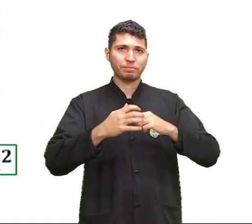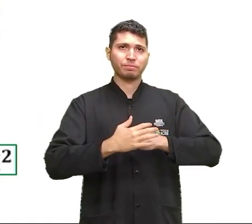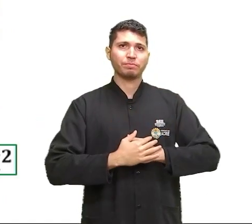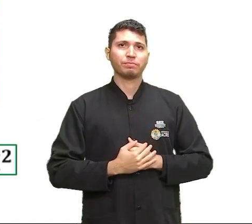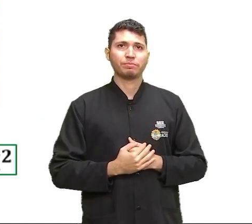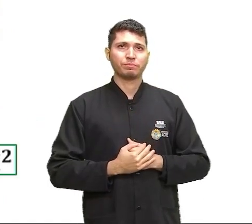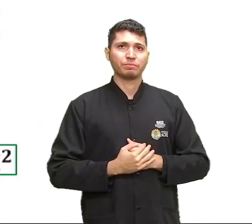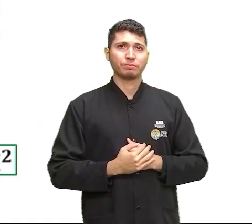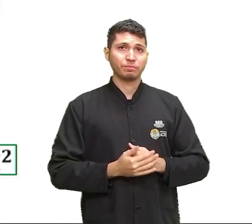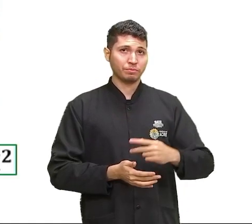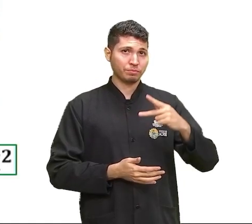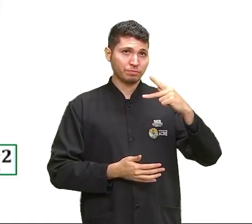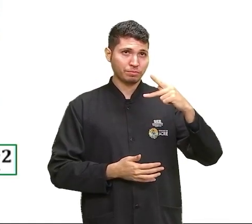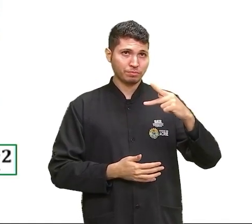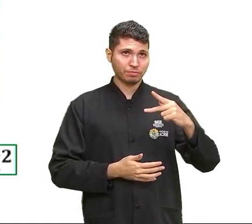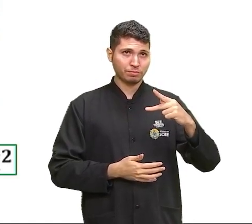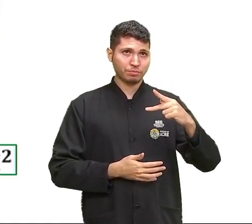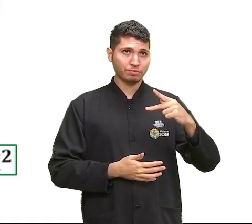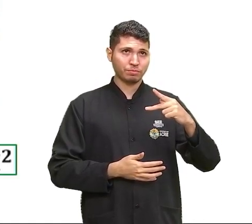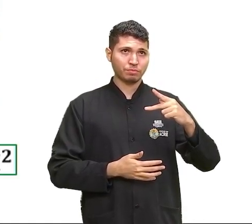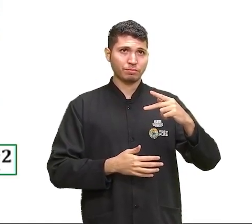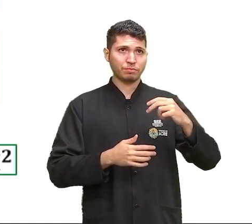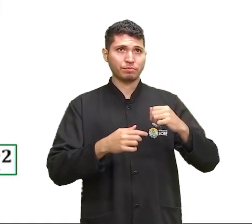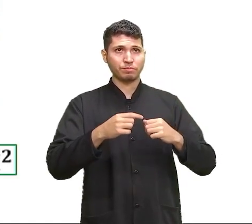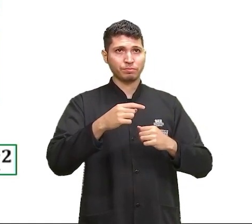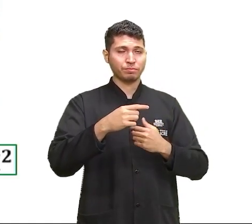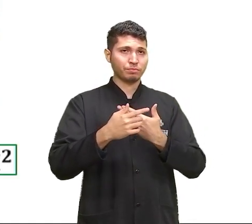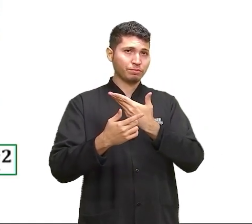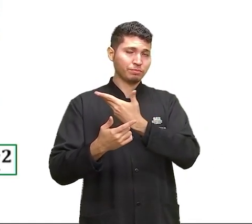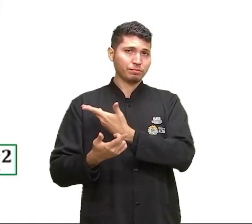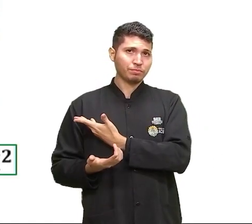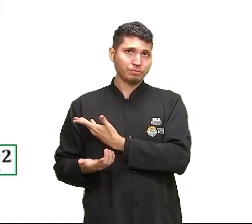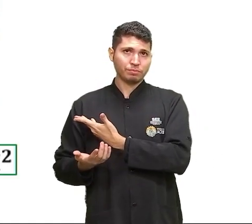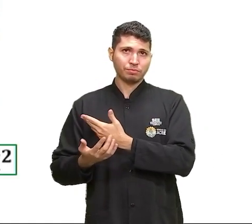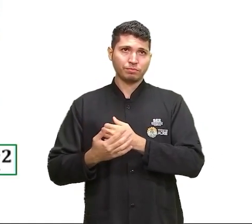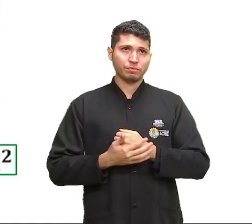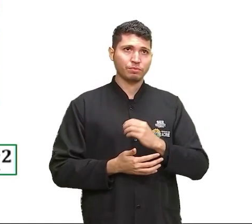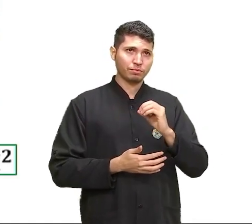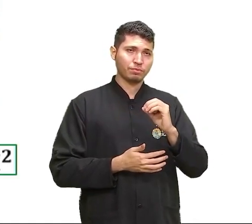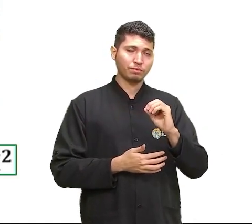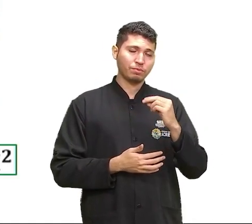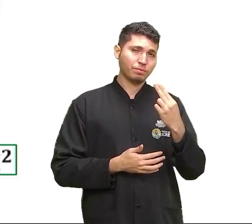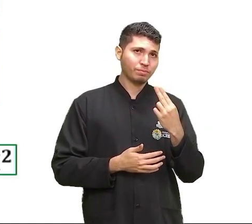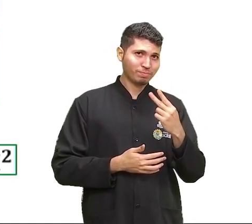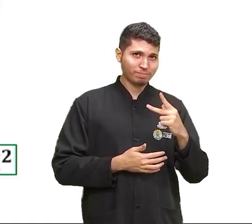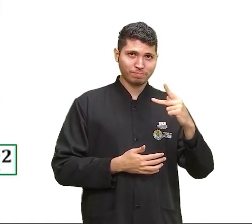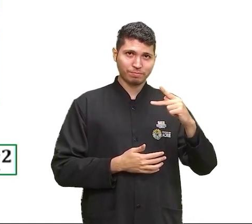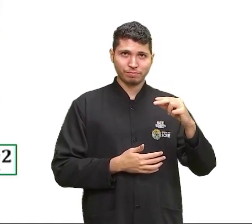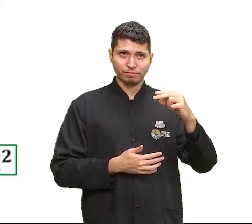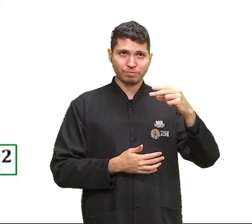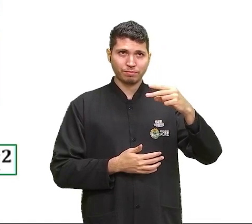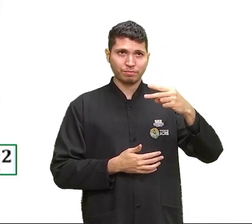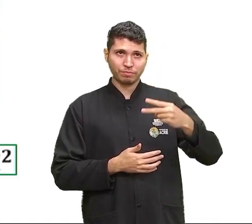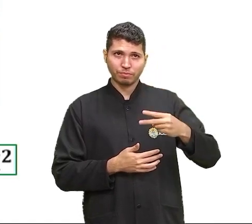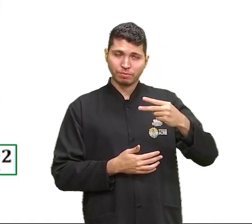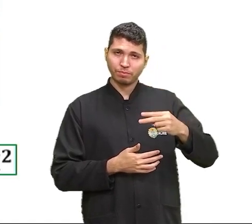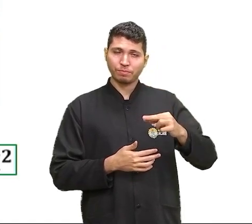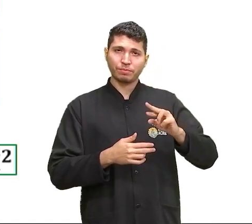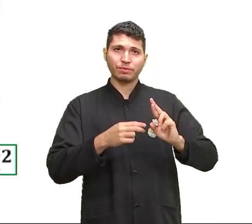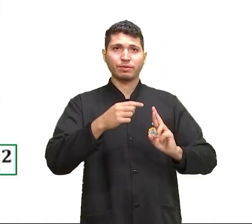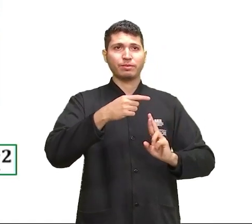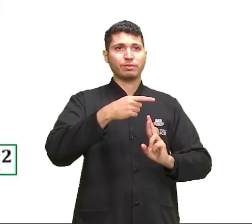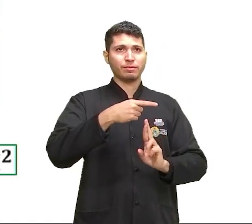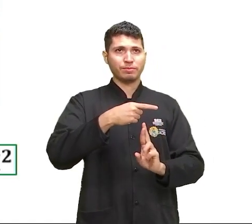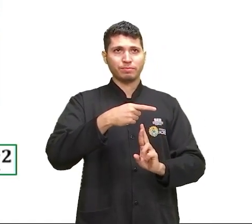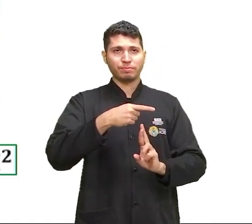a potência é a ddP ao quadrado dividido pela resistência, ou P é igual a R vezes I, ou ainda a potência ainda